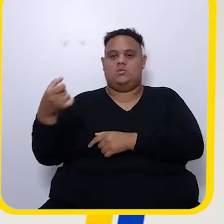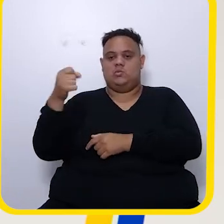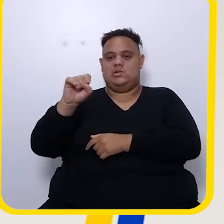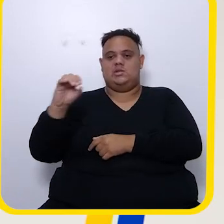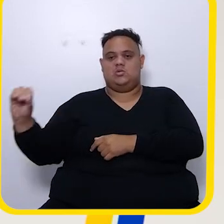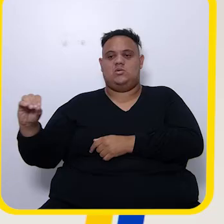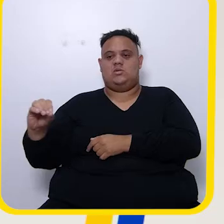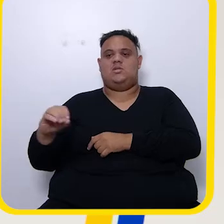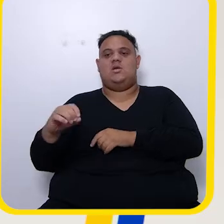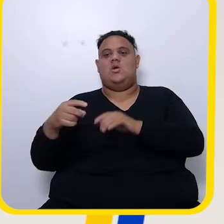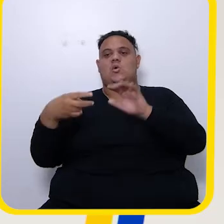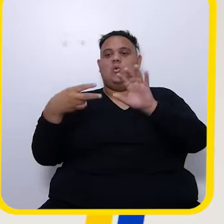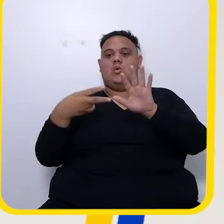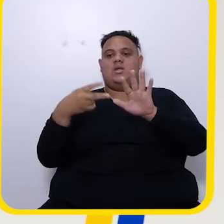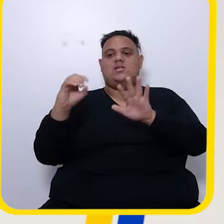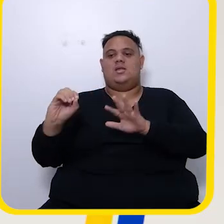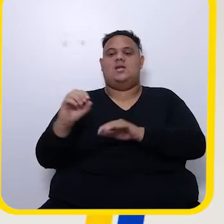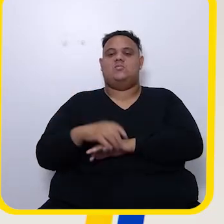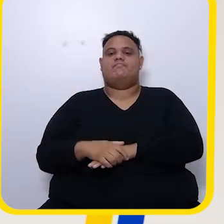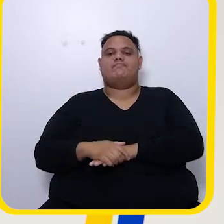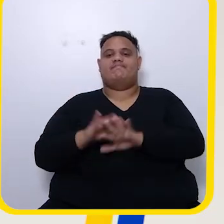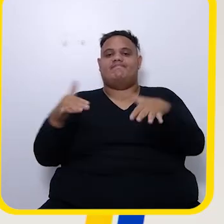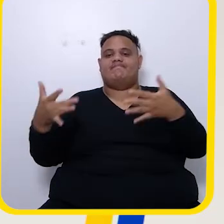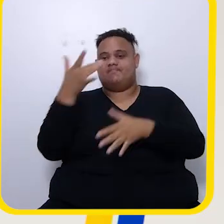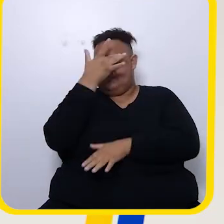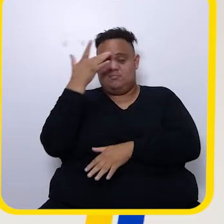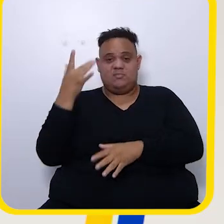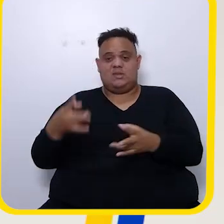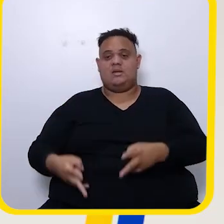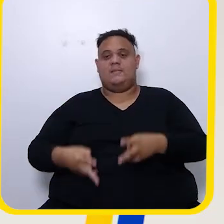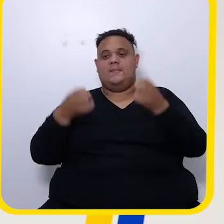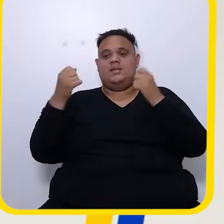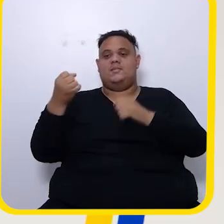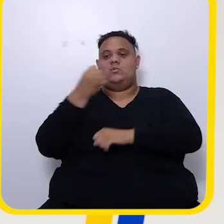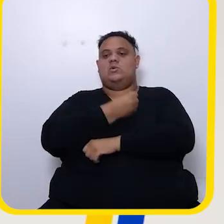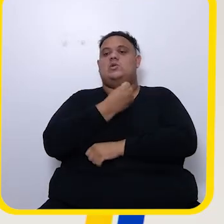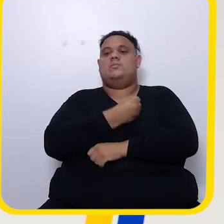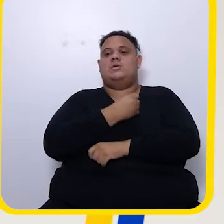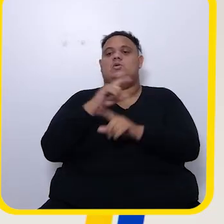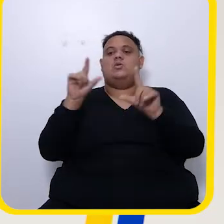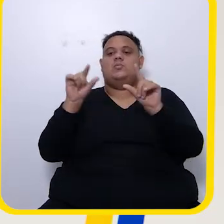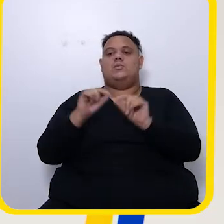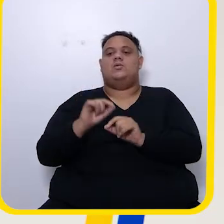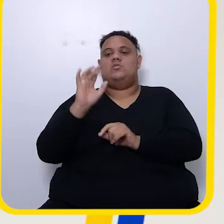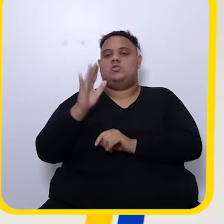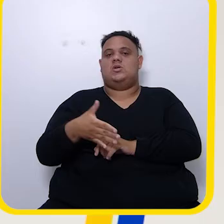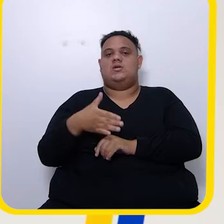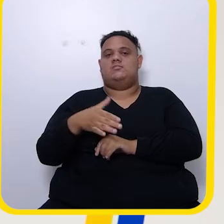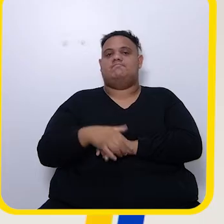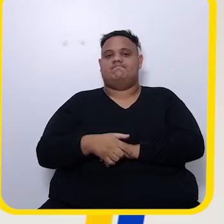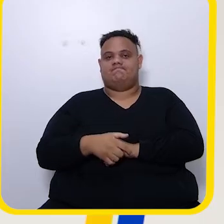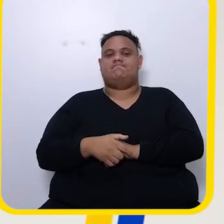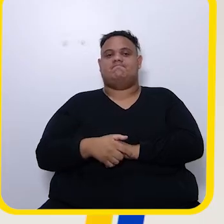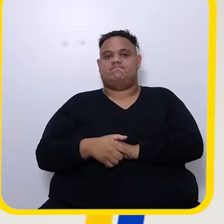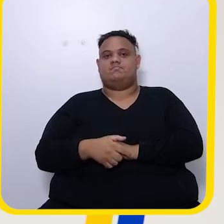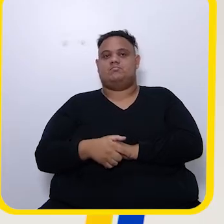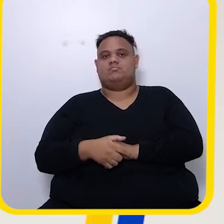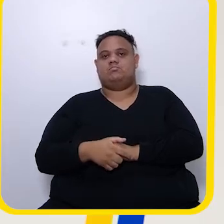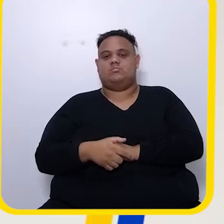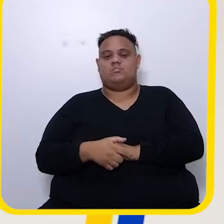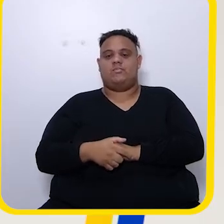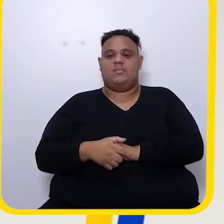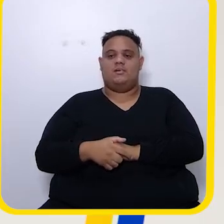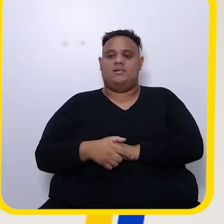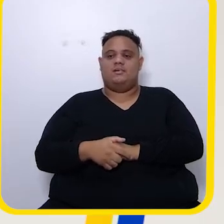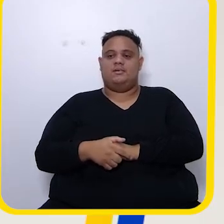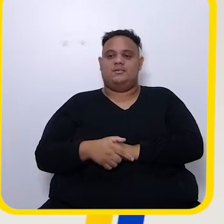2.880. Igual a zero. E aí, gente, perceba que os números já diminuíram consideravelmente, né?